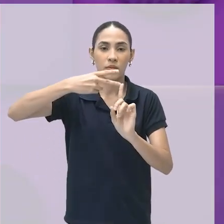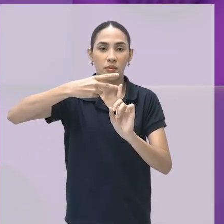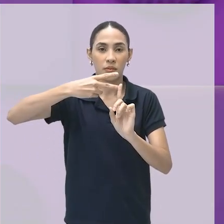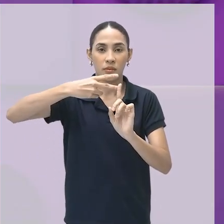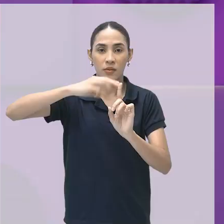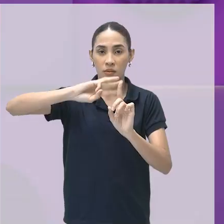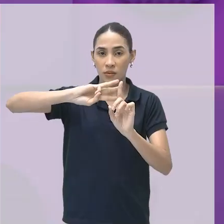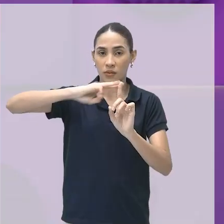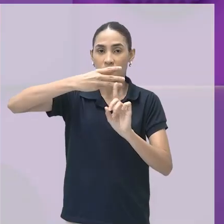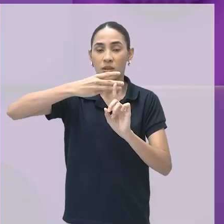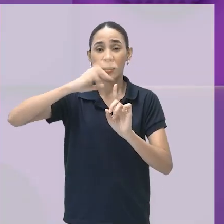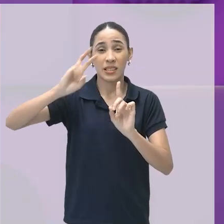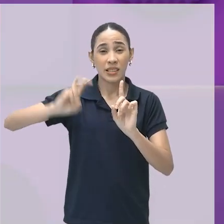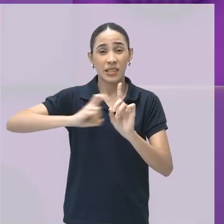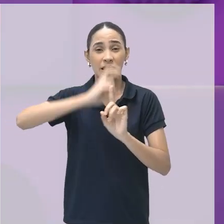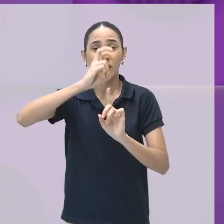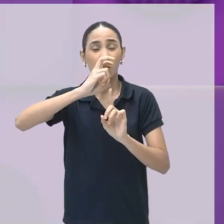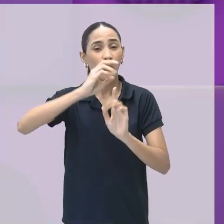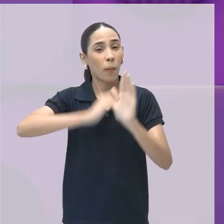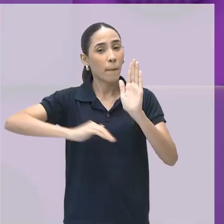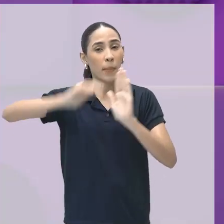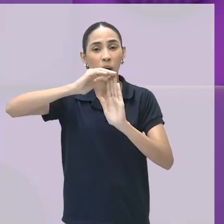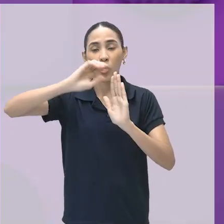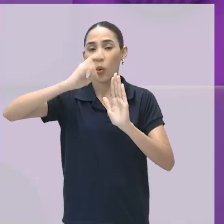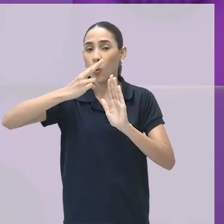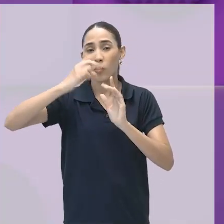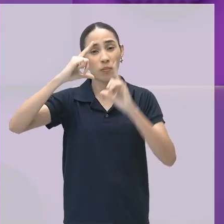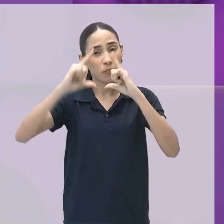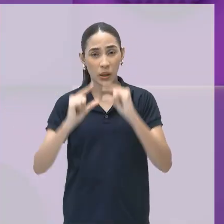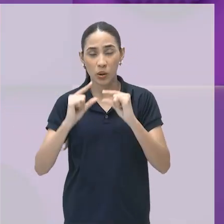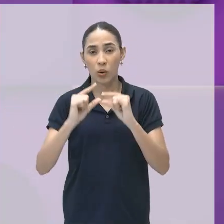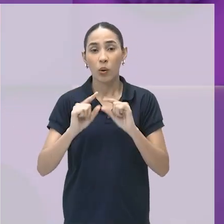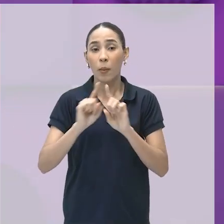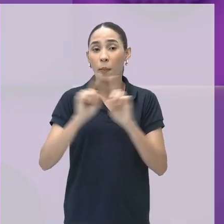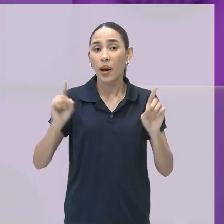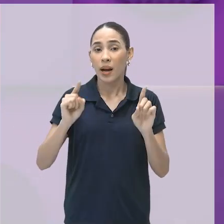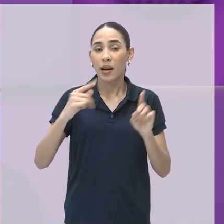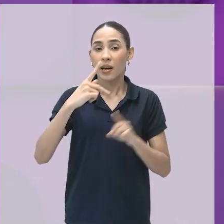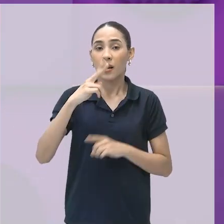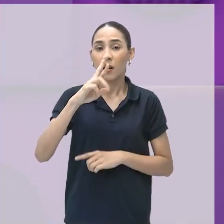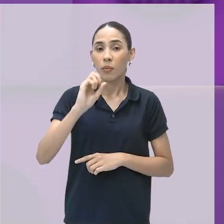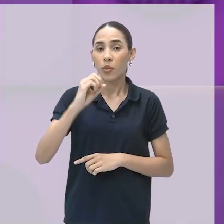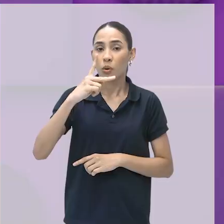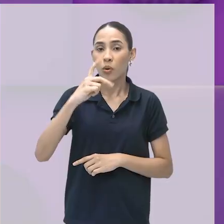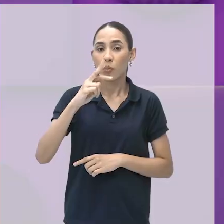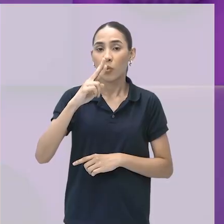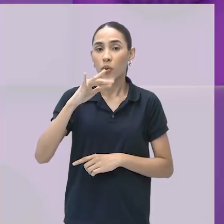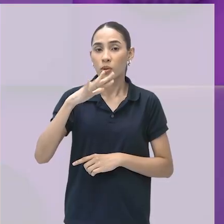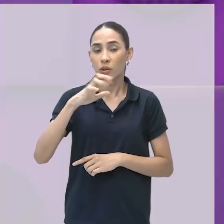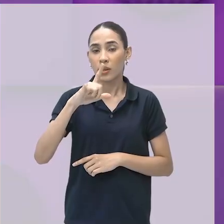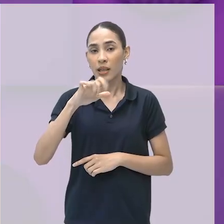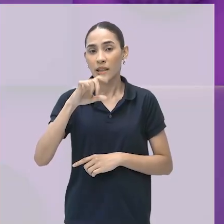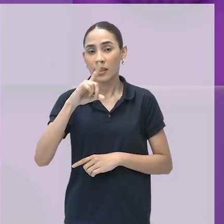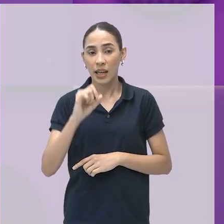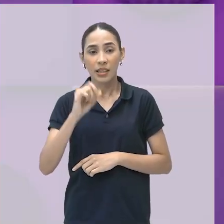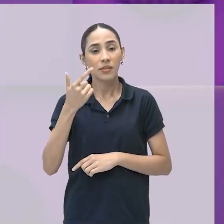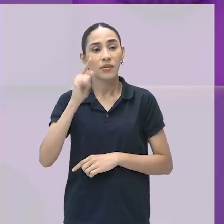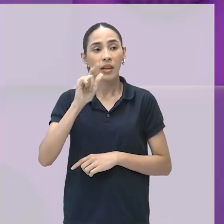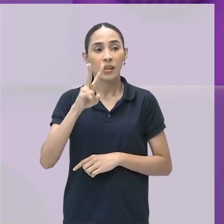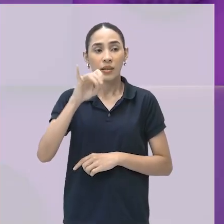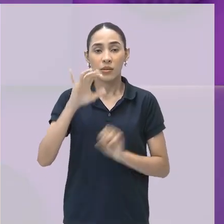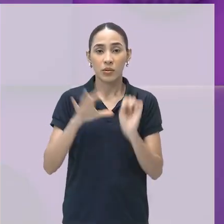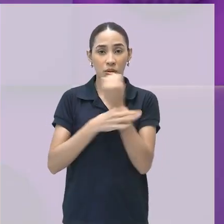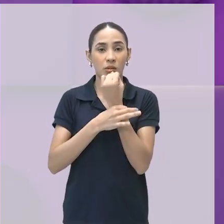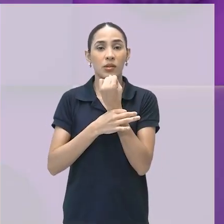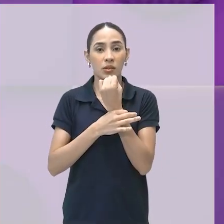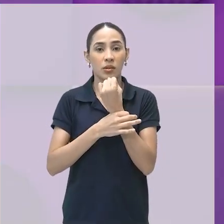triplo, 5 vezes maior ou até menor, mas a proporcionalidade vai garantir que os 3